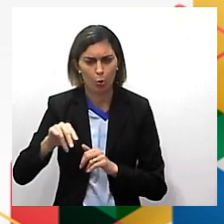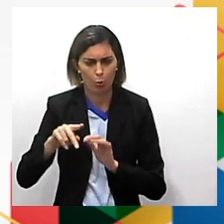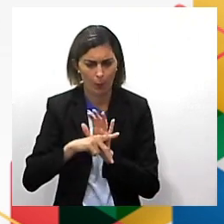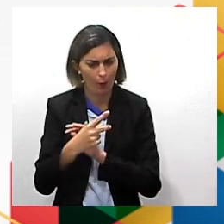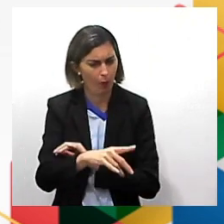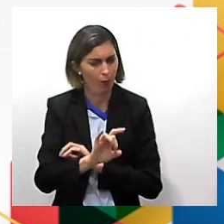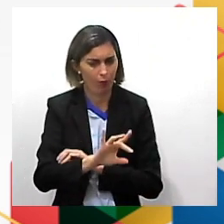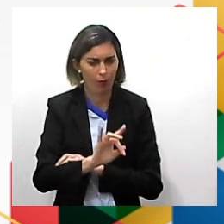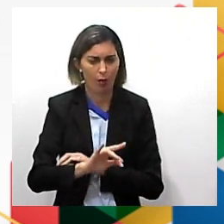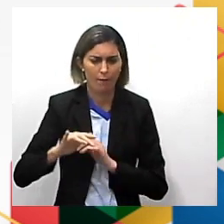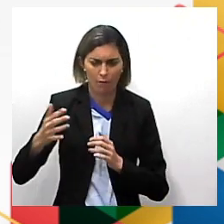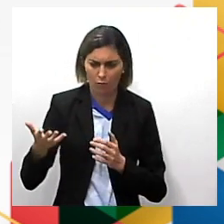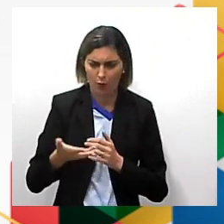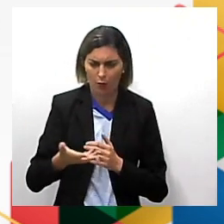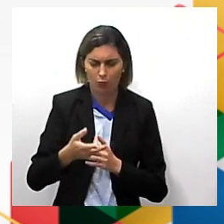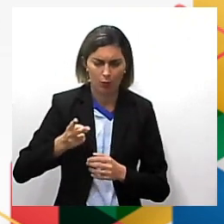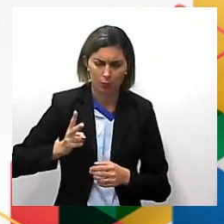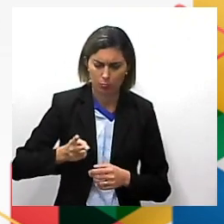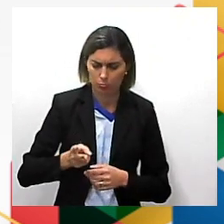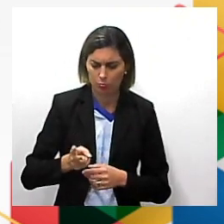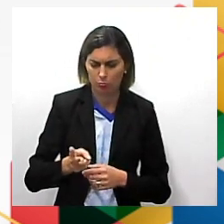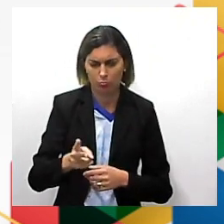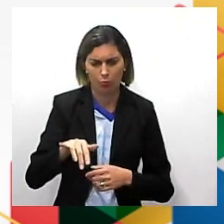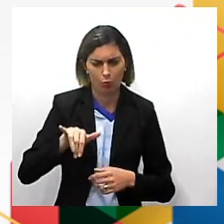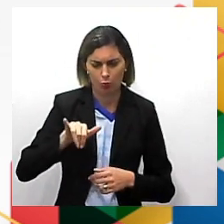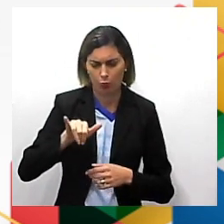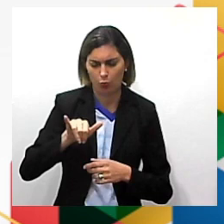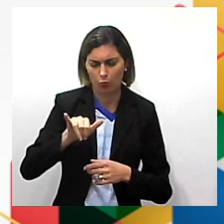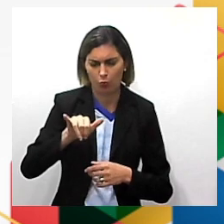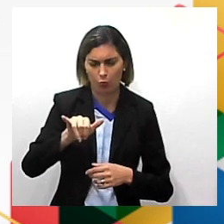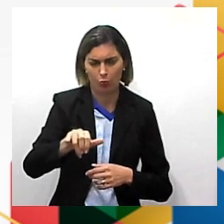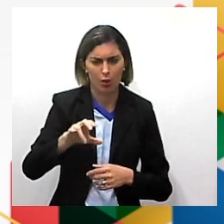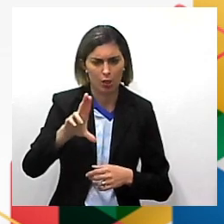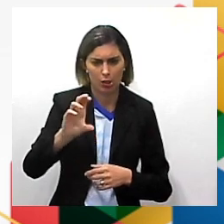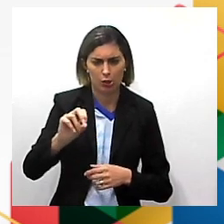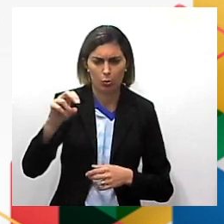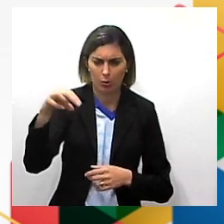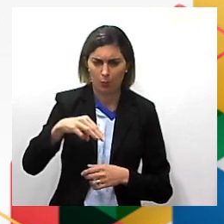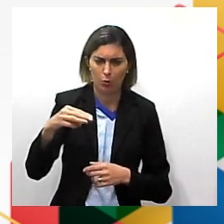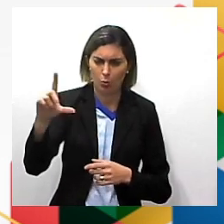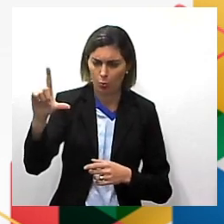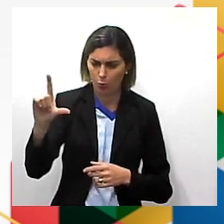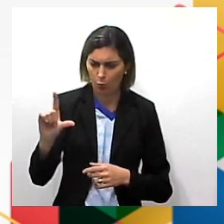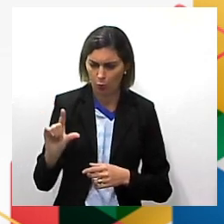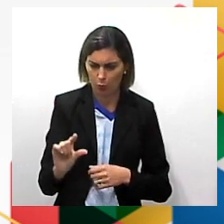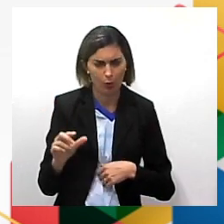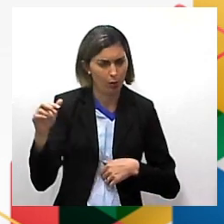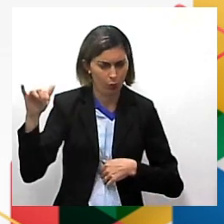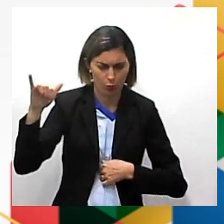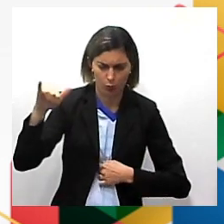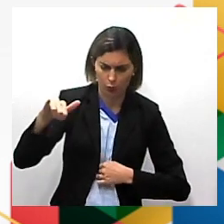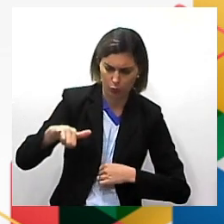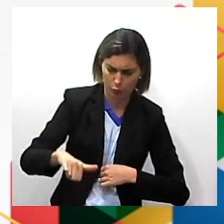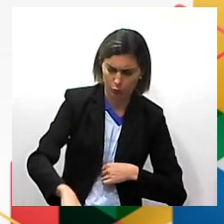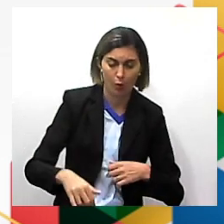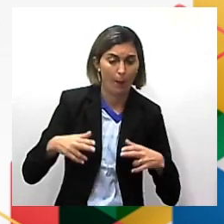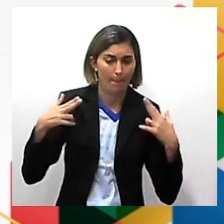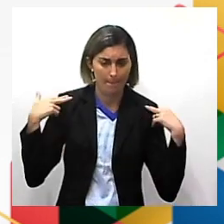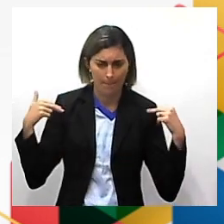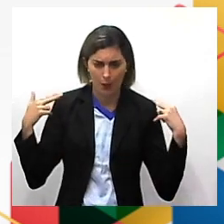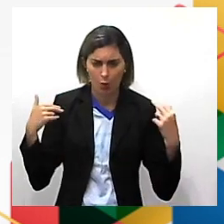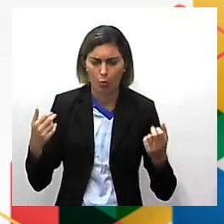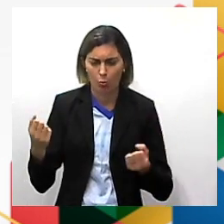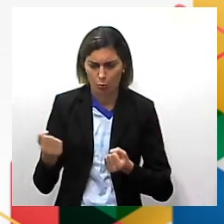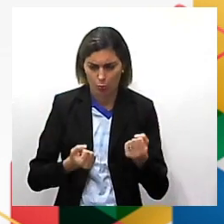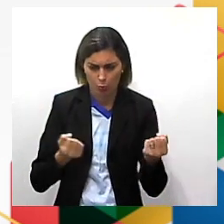essa velocidade permanece constante até que, 50 minutos após a decolagem, o piloto é orientado pela